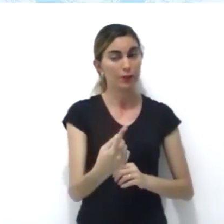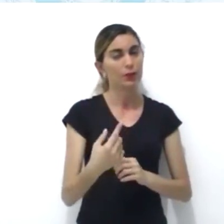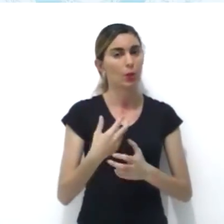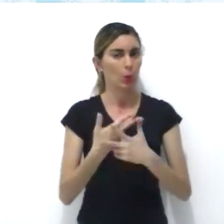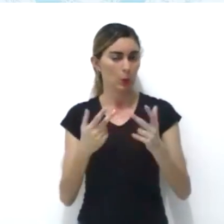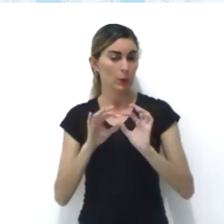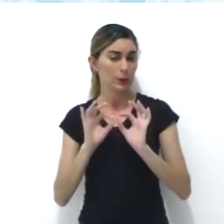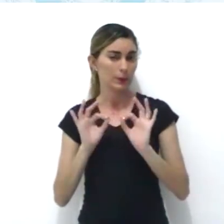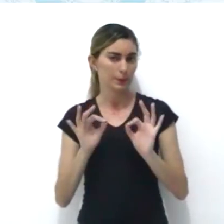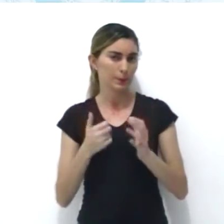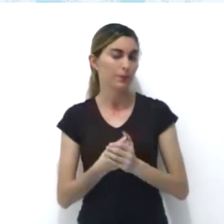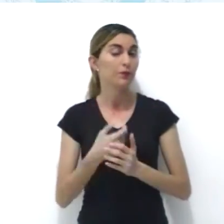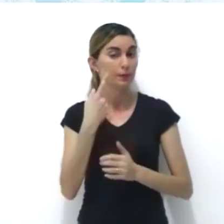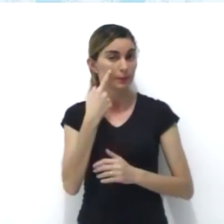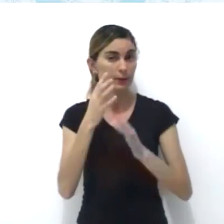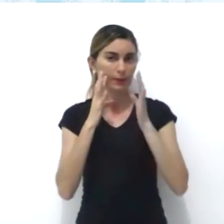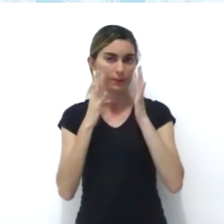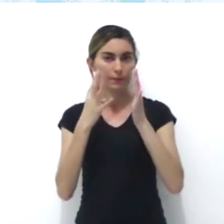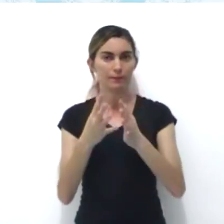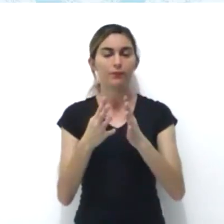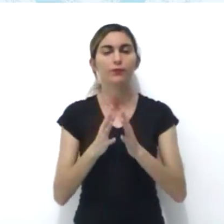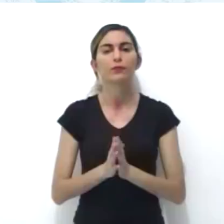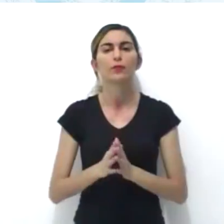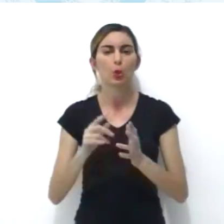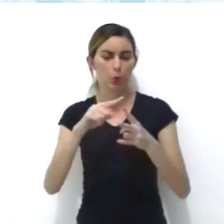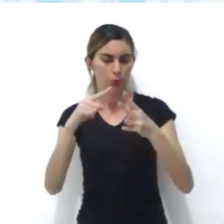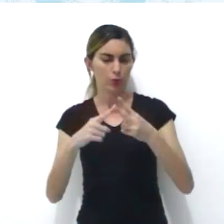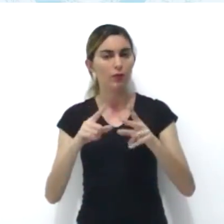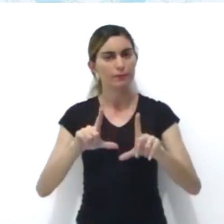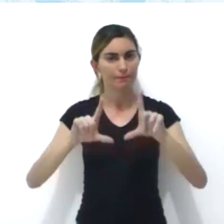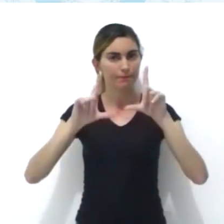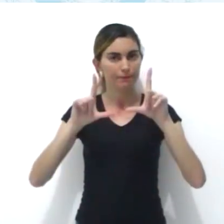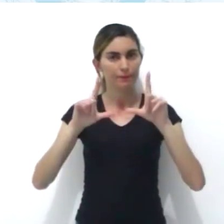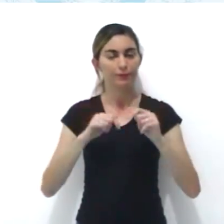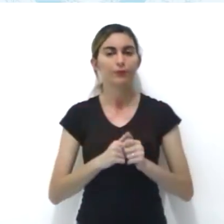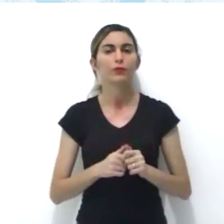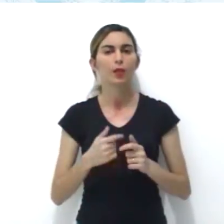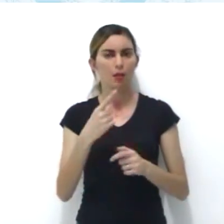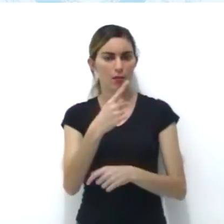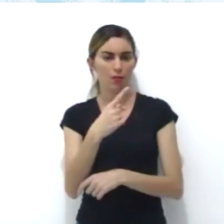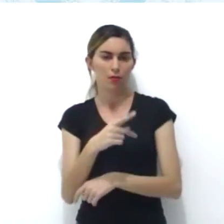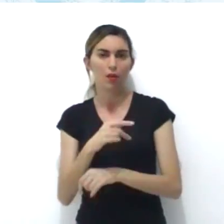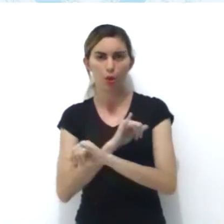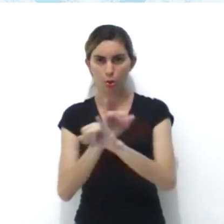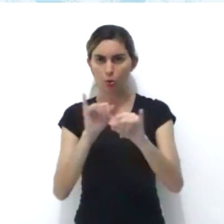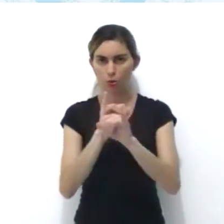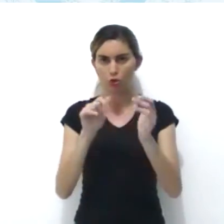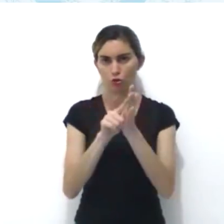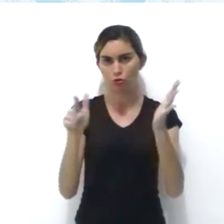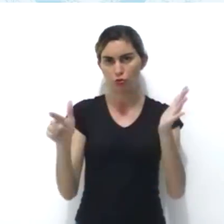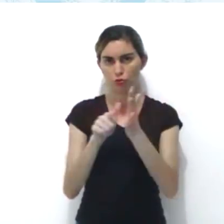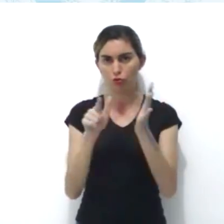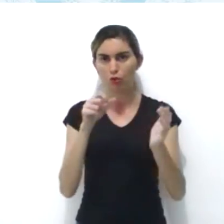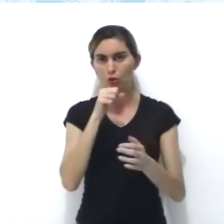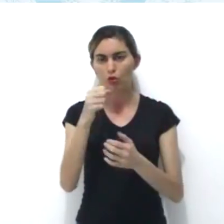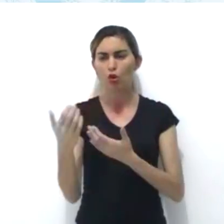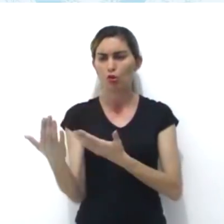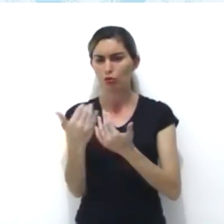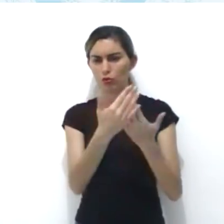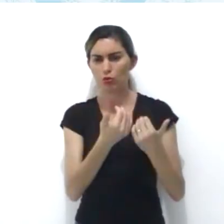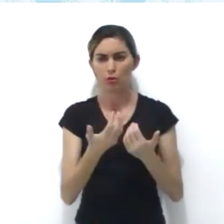vocês algo bem bacana. Preste atenção aí na imagem, nessas duas imagens. Esses alunos, essa notícia do jornal